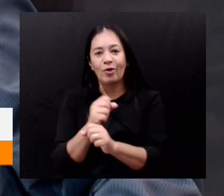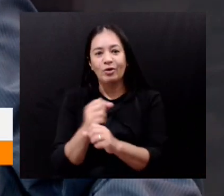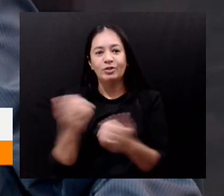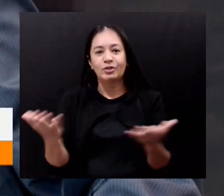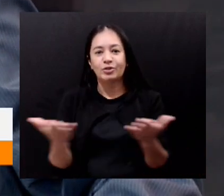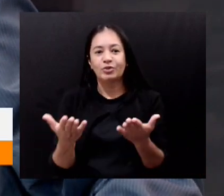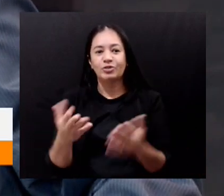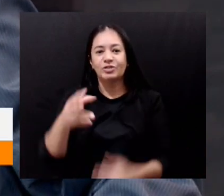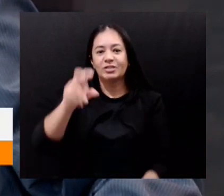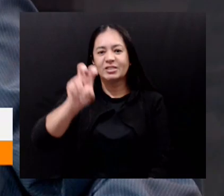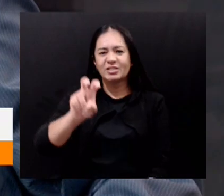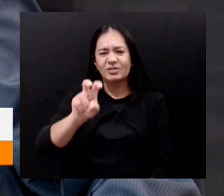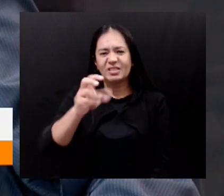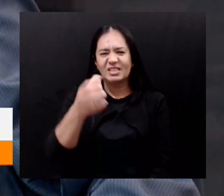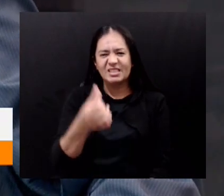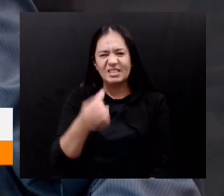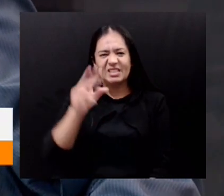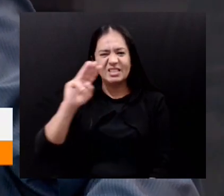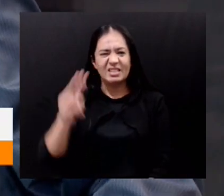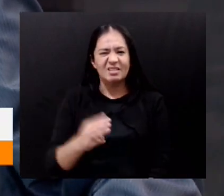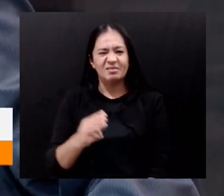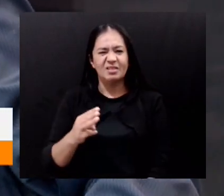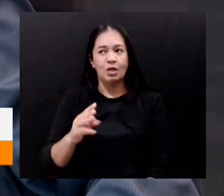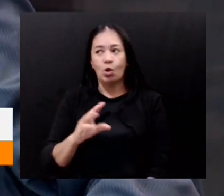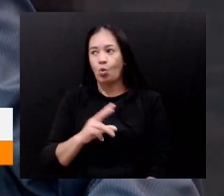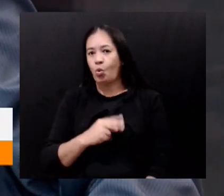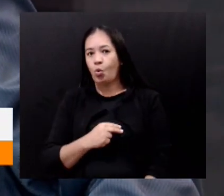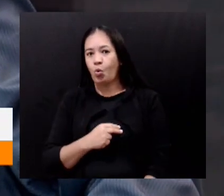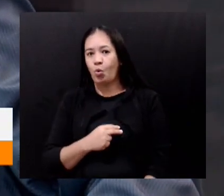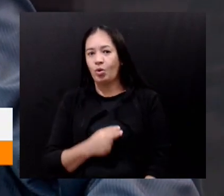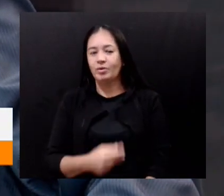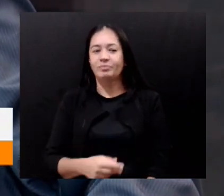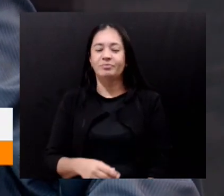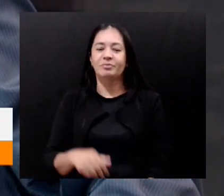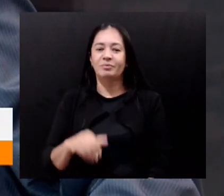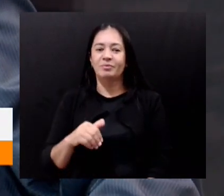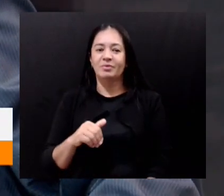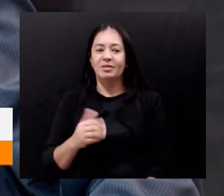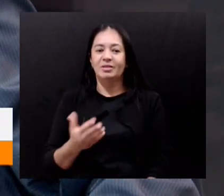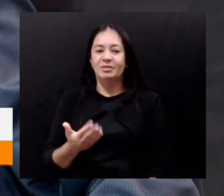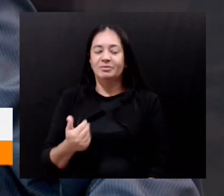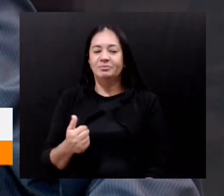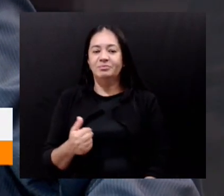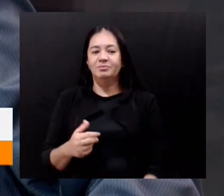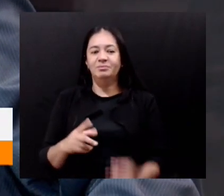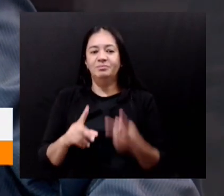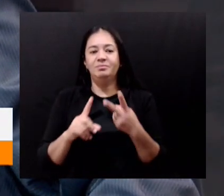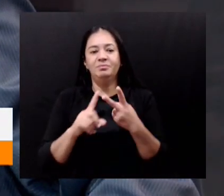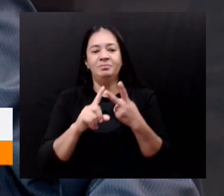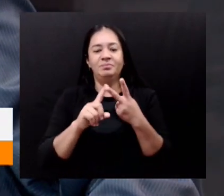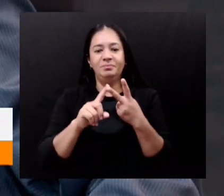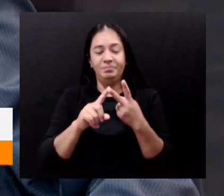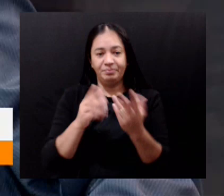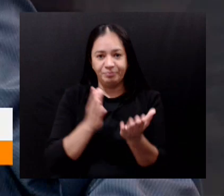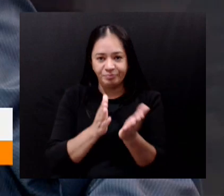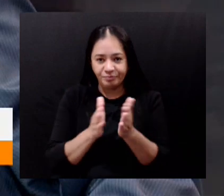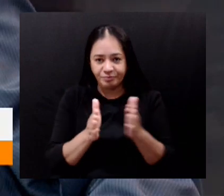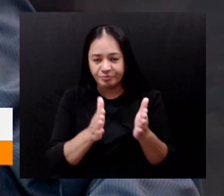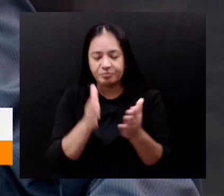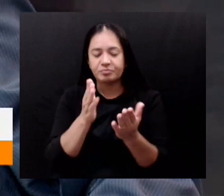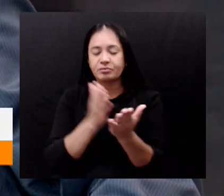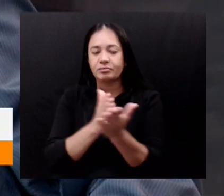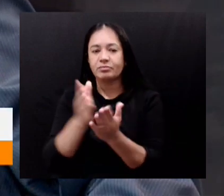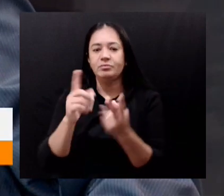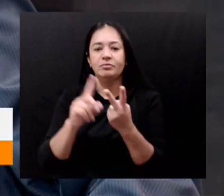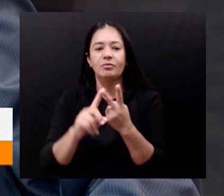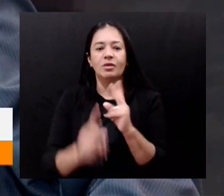57 milhões, poxa, não é pouco. Mas vamos respondendo a sua pergunta, segundo modo de obter a cidadania, via